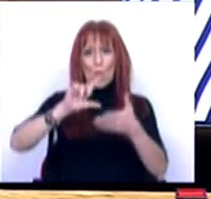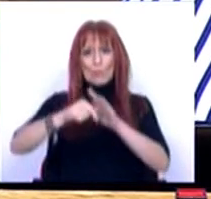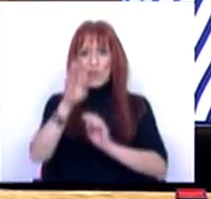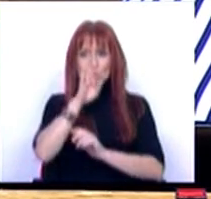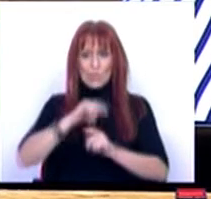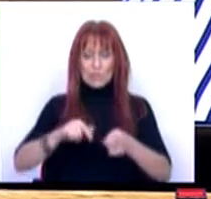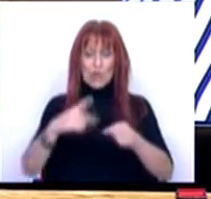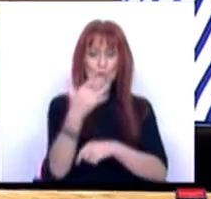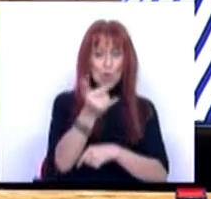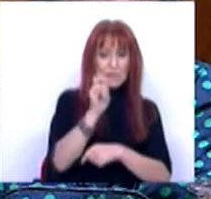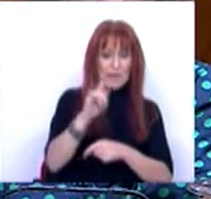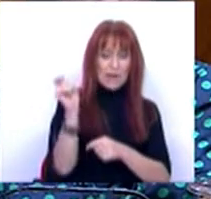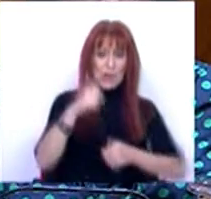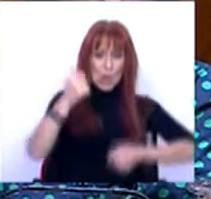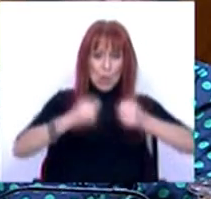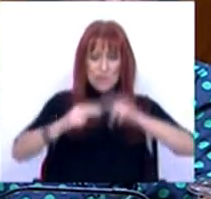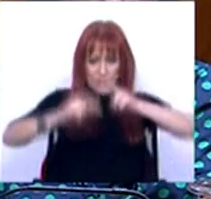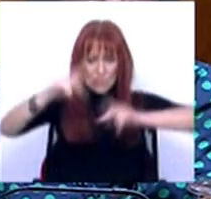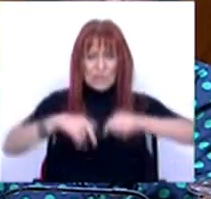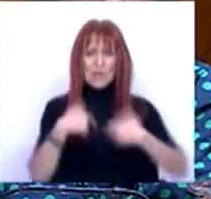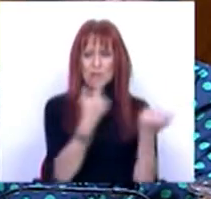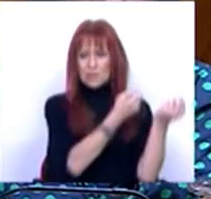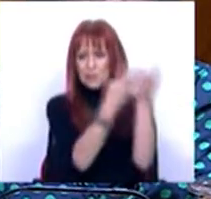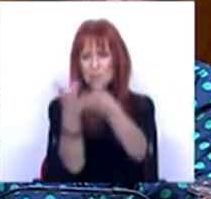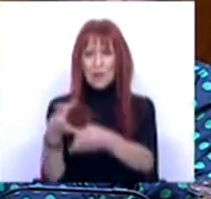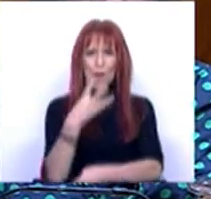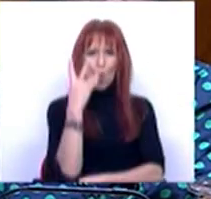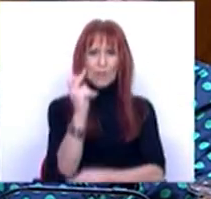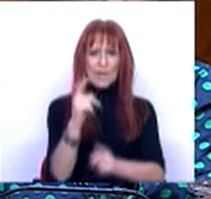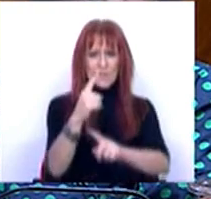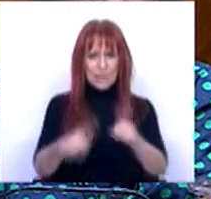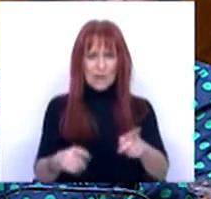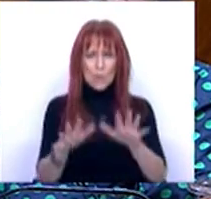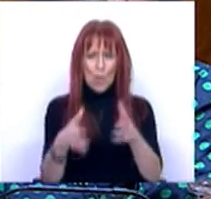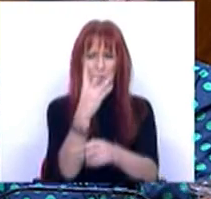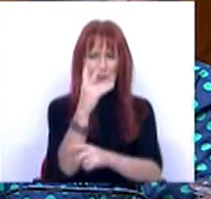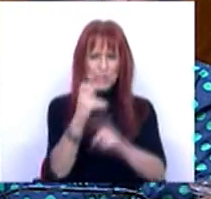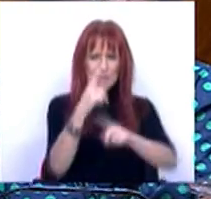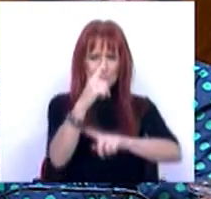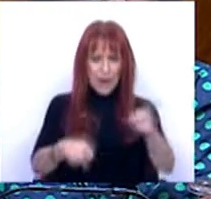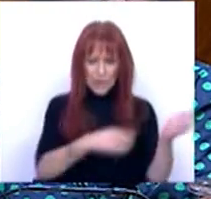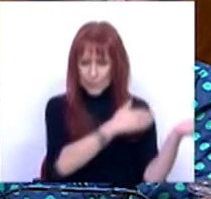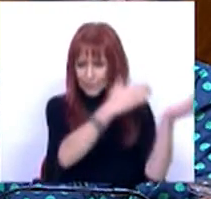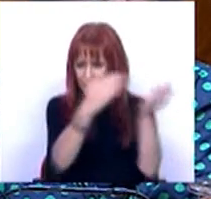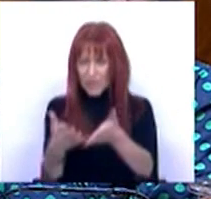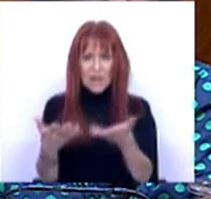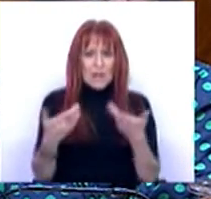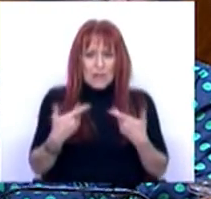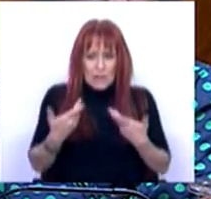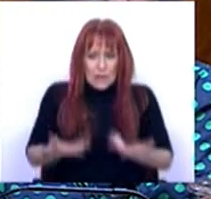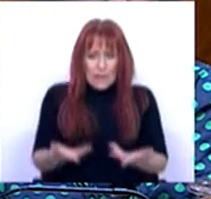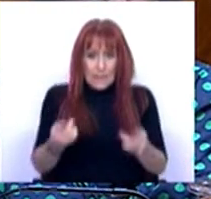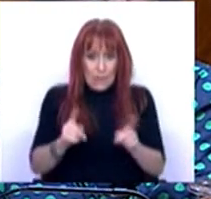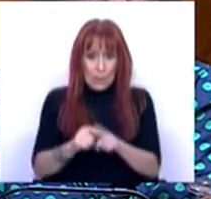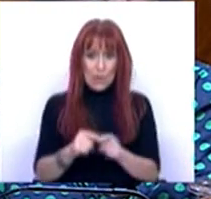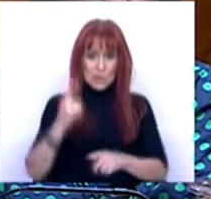DIA, 12 meses para o concurso de empreitada, e aqui estão consumidos 4 anos e meio, cerca de 4 anos e meio. E aqui não estão